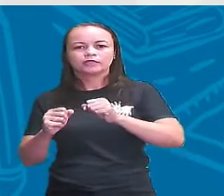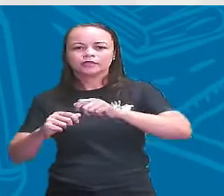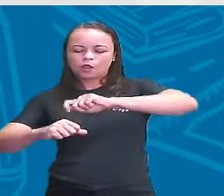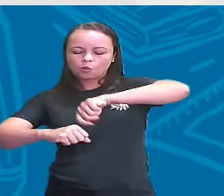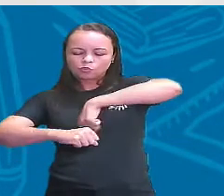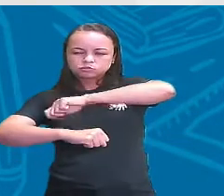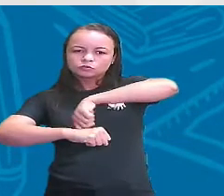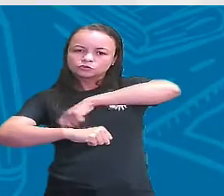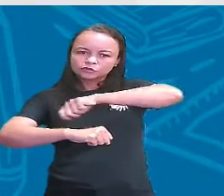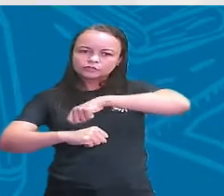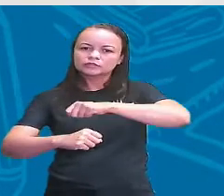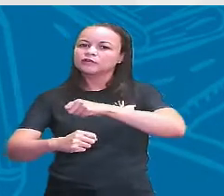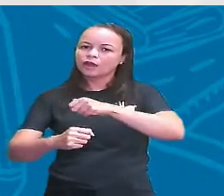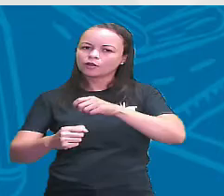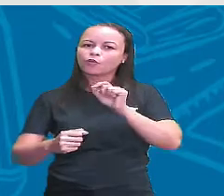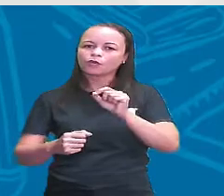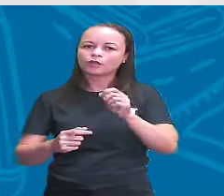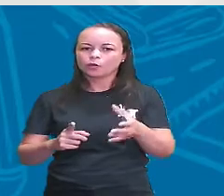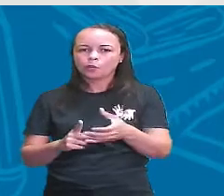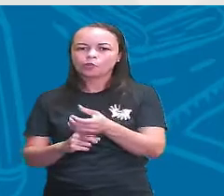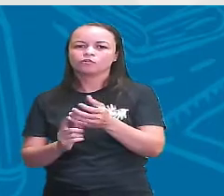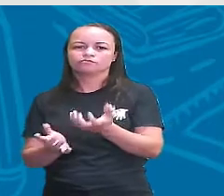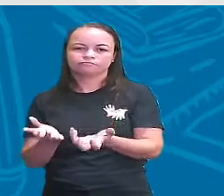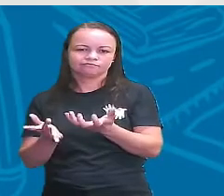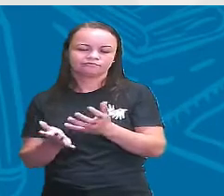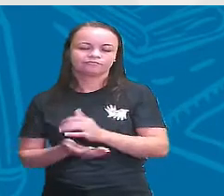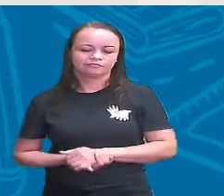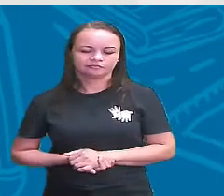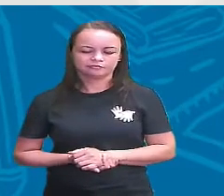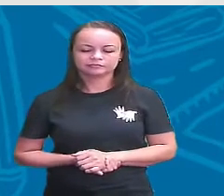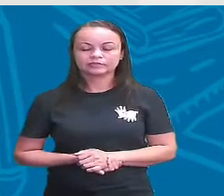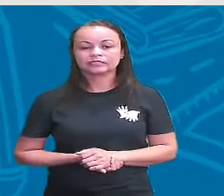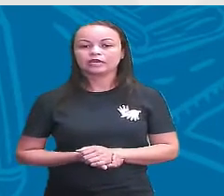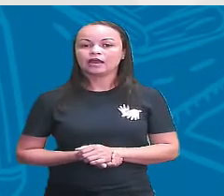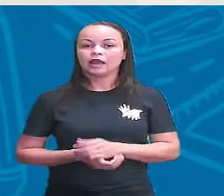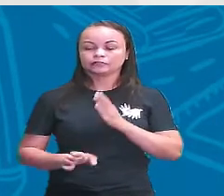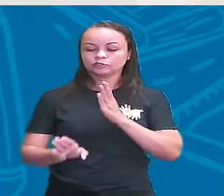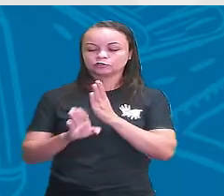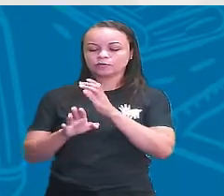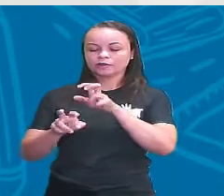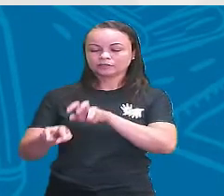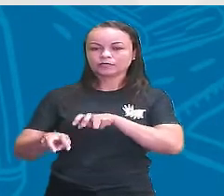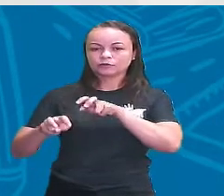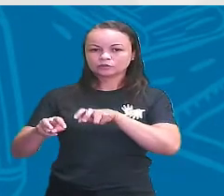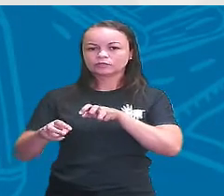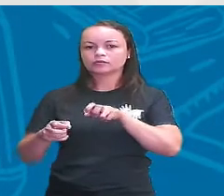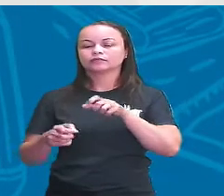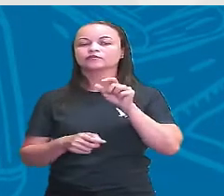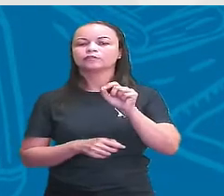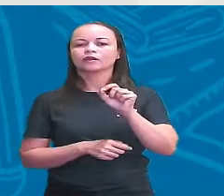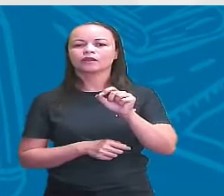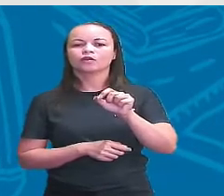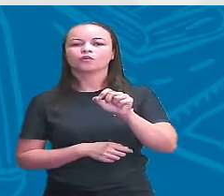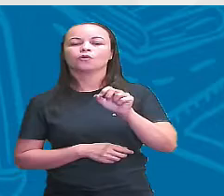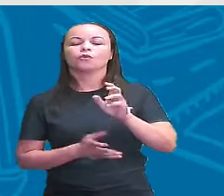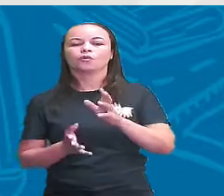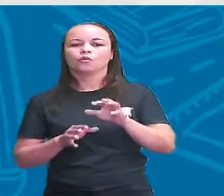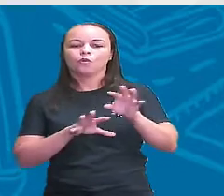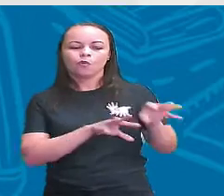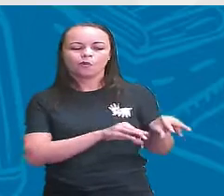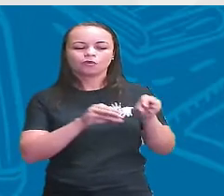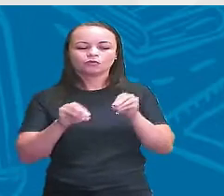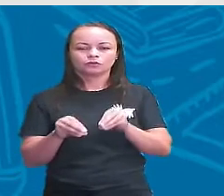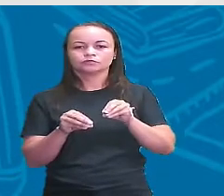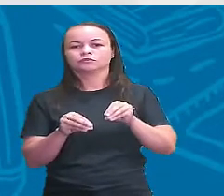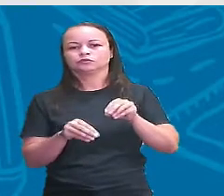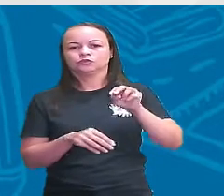com o domínio do fogo, certo? A descoberta da agricultura trouxe o quê? O nomadismo, né?